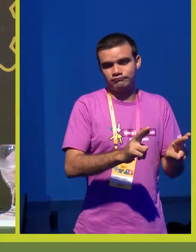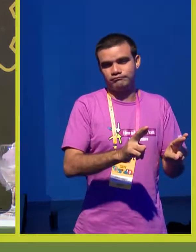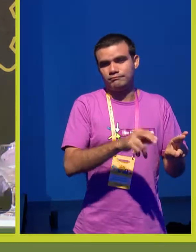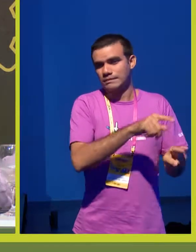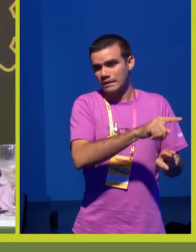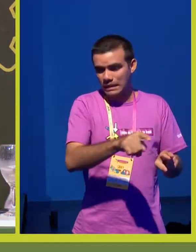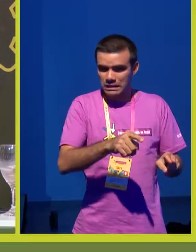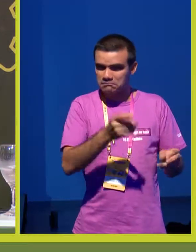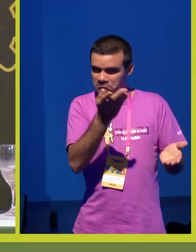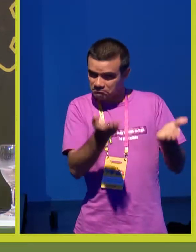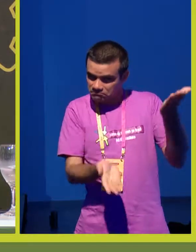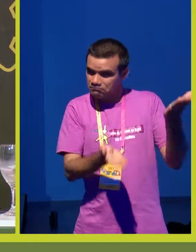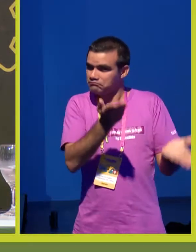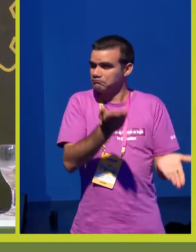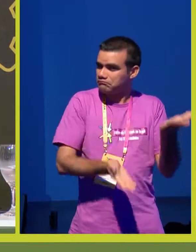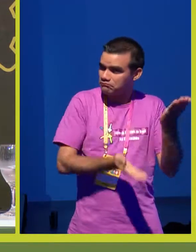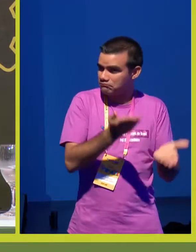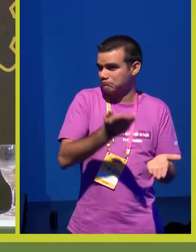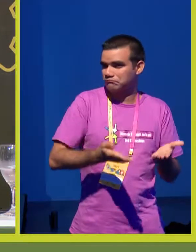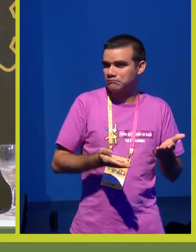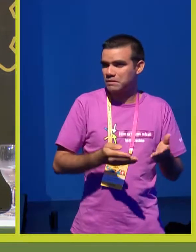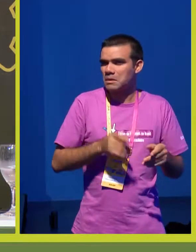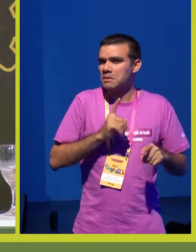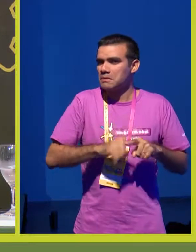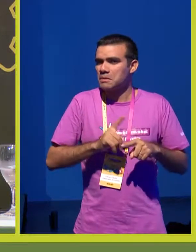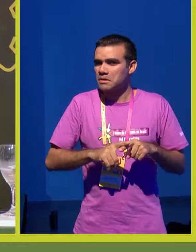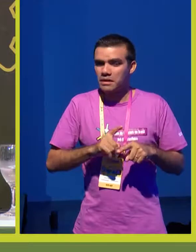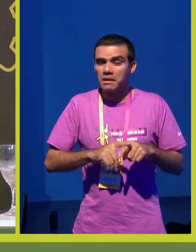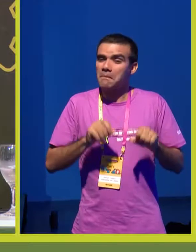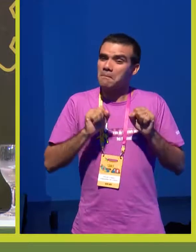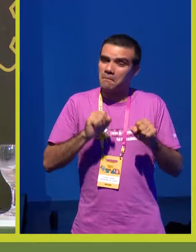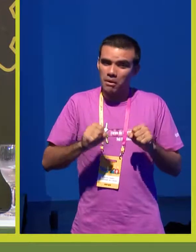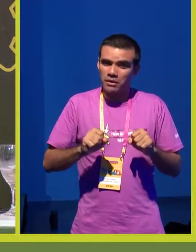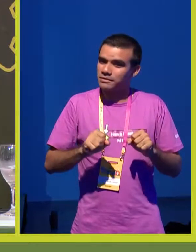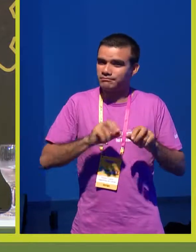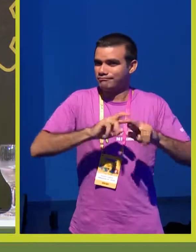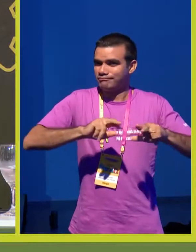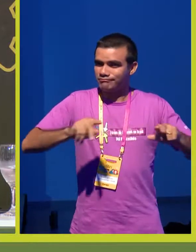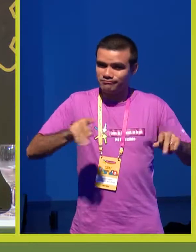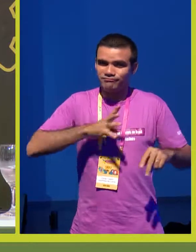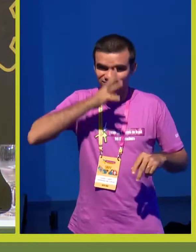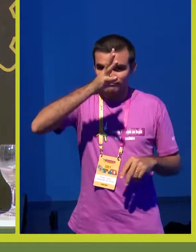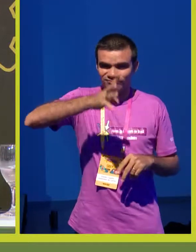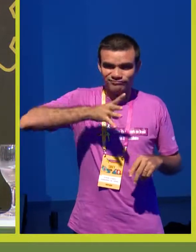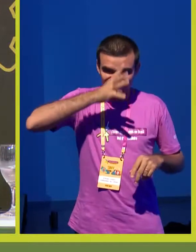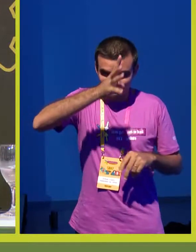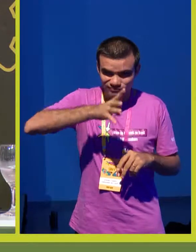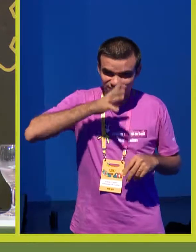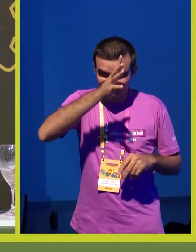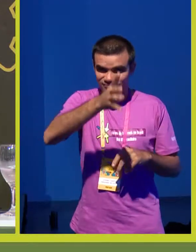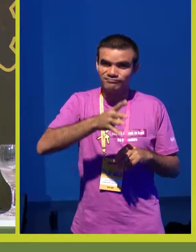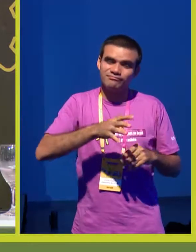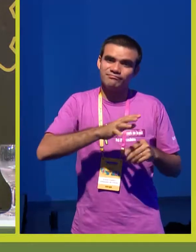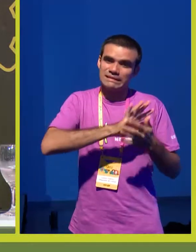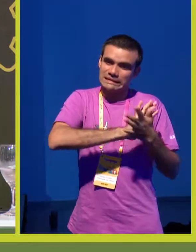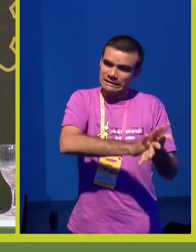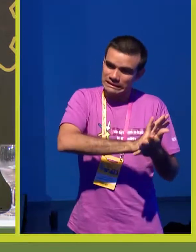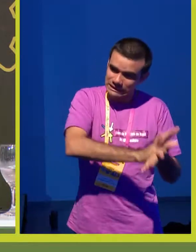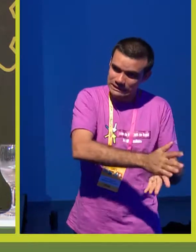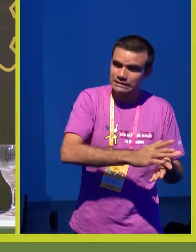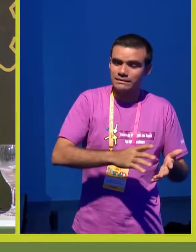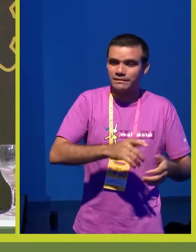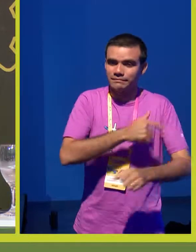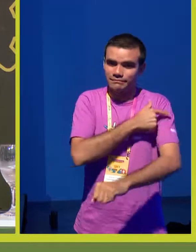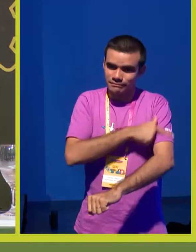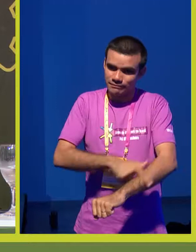e proporcionalidade, porque senão a gente estaria sujeito a uma série de abusos e ao desrespeito de uma série